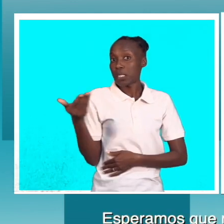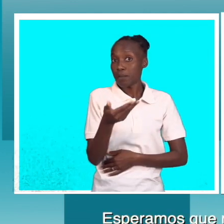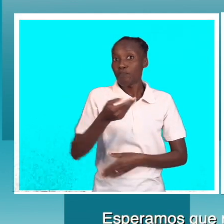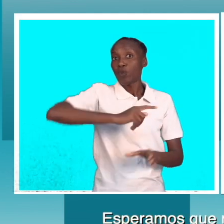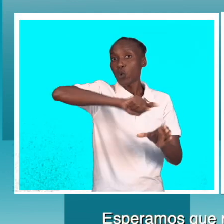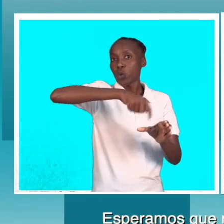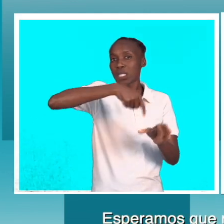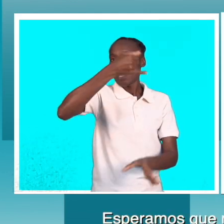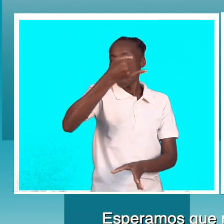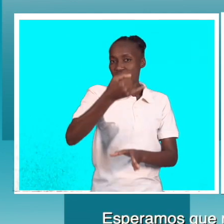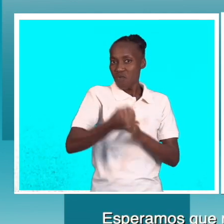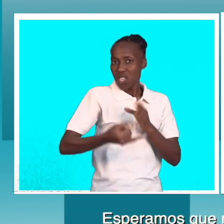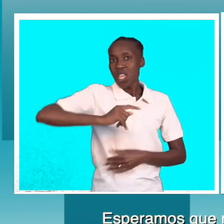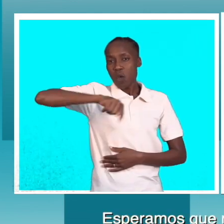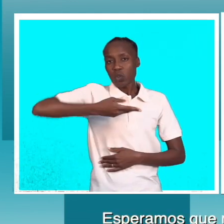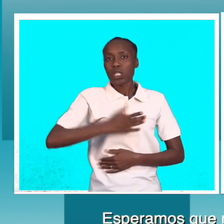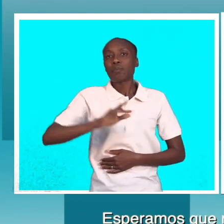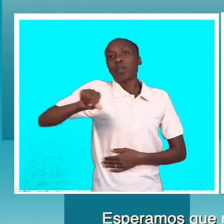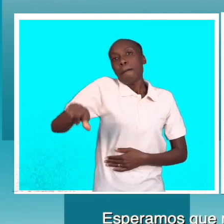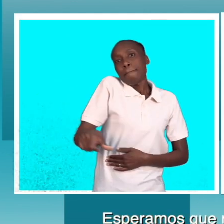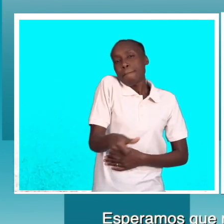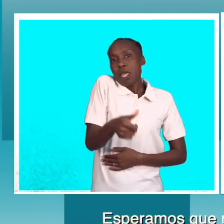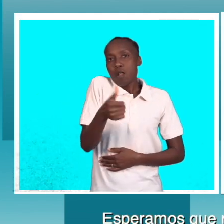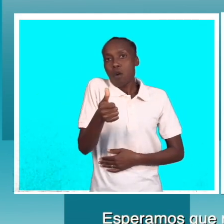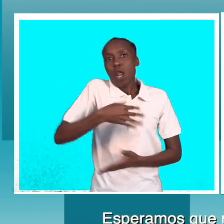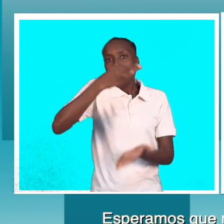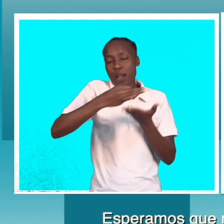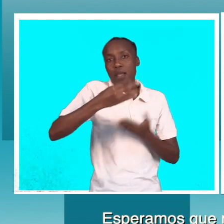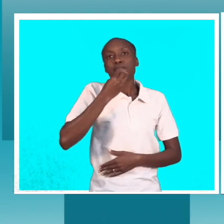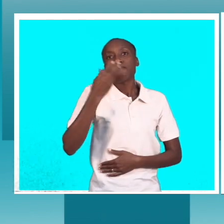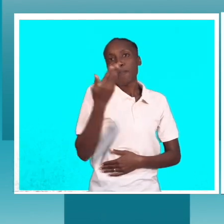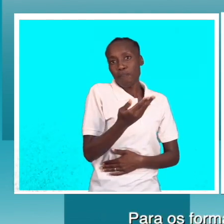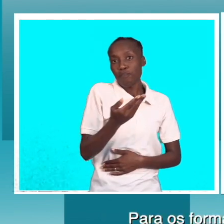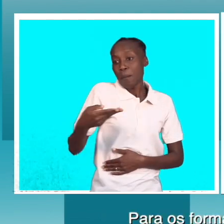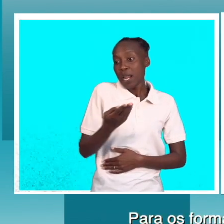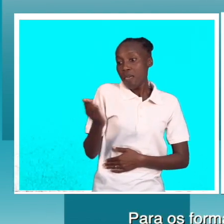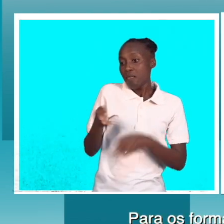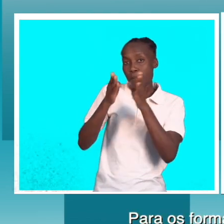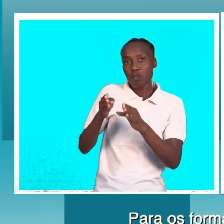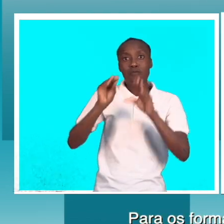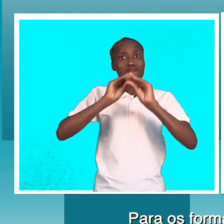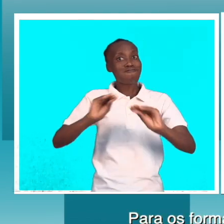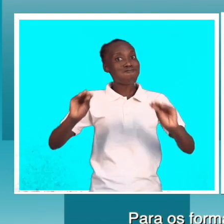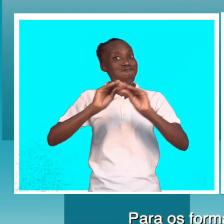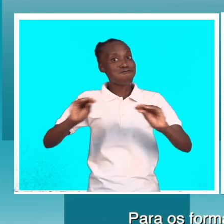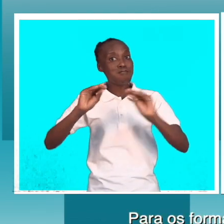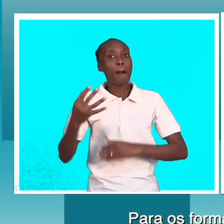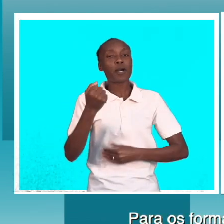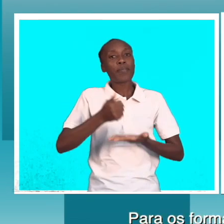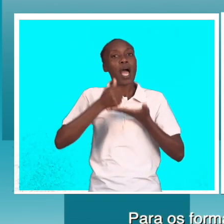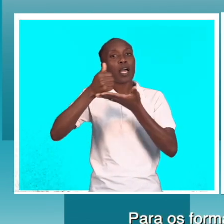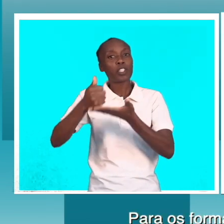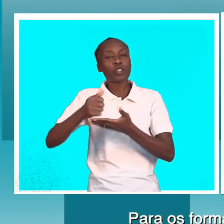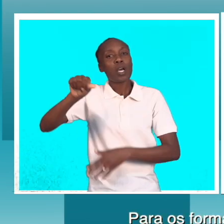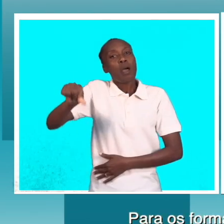Saindo o alimento pronto, nós esperamos que melhore a qualidade desse alimento. Para os formatos, esta capacitação